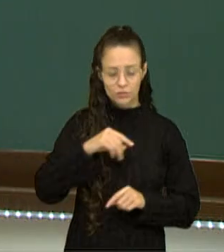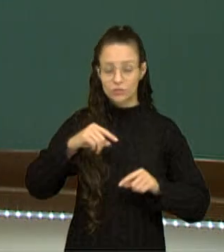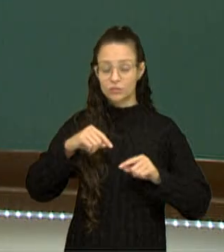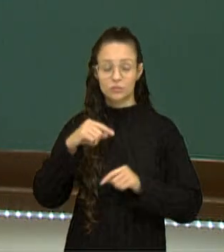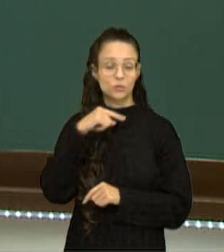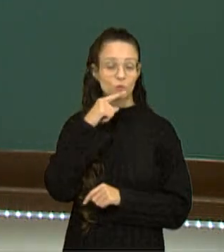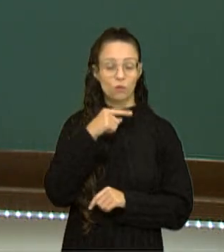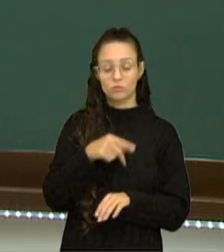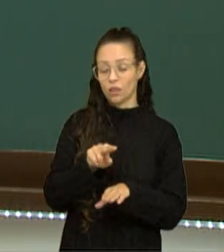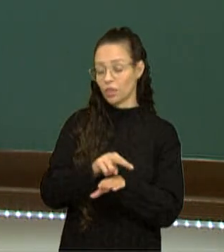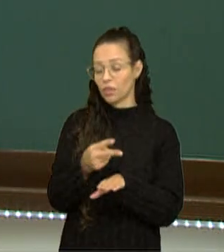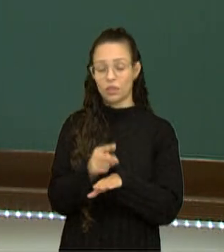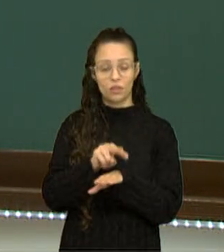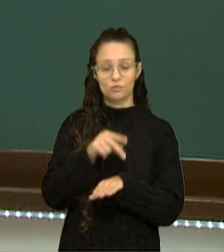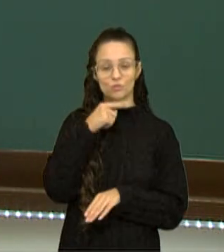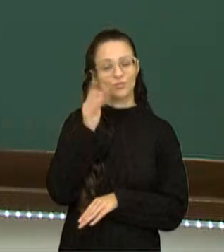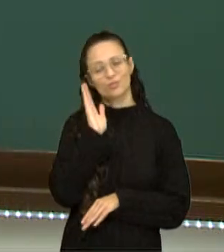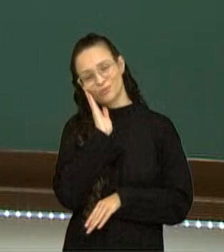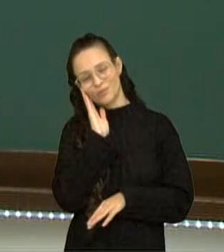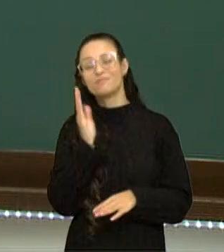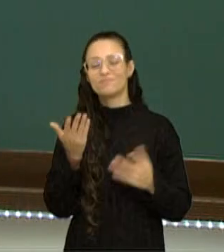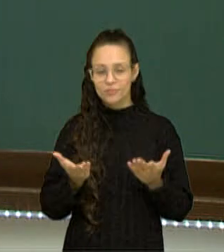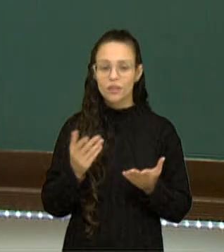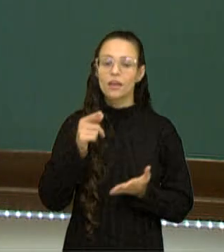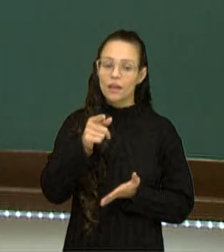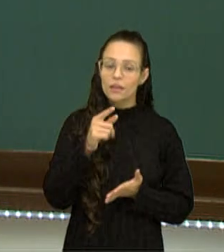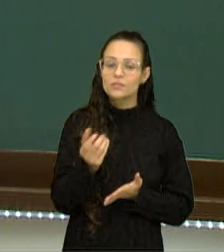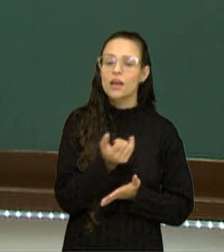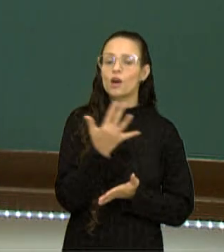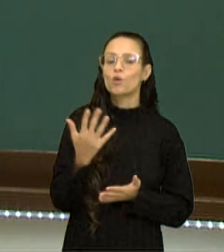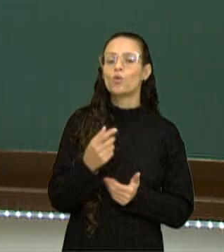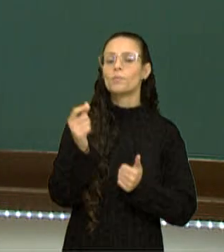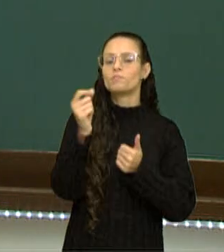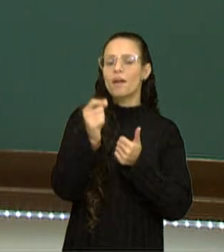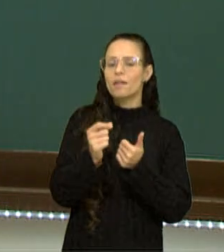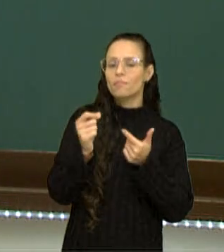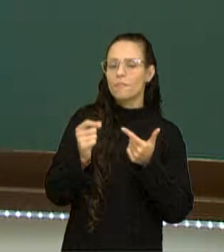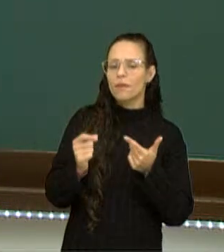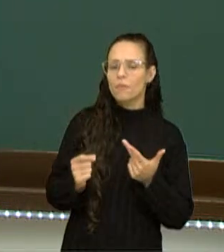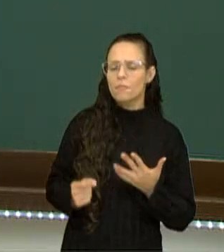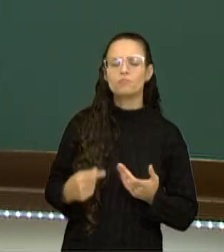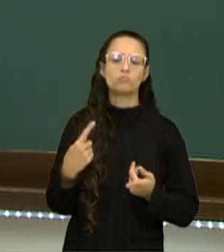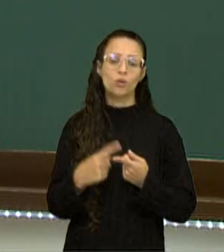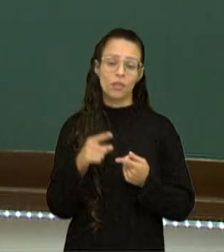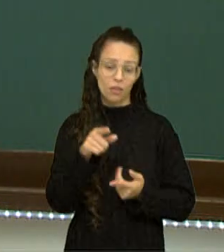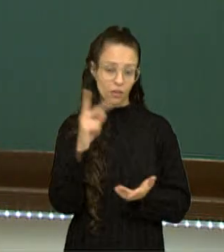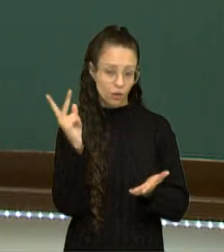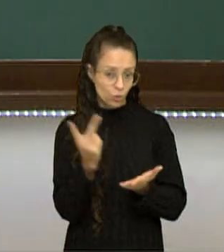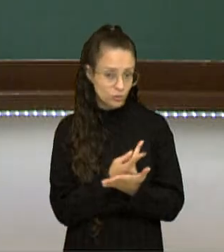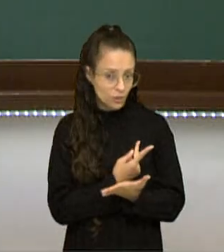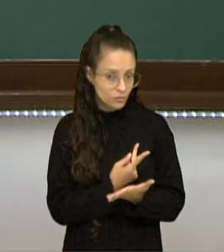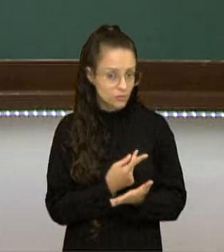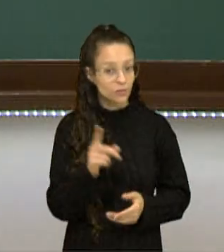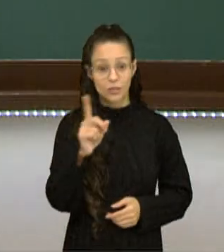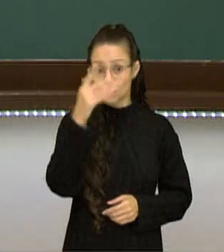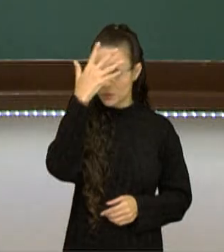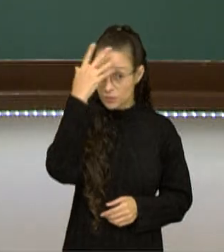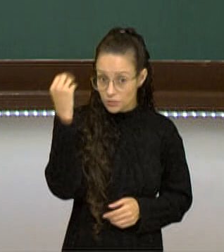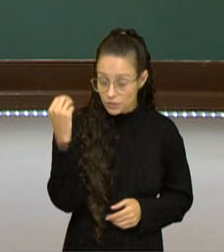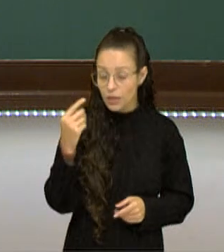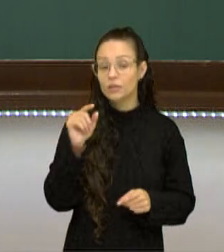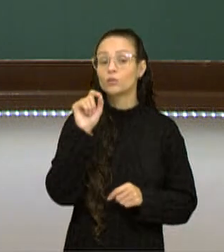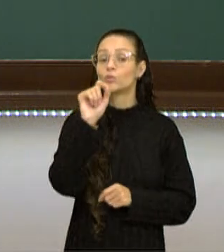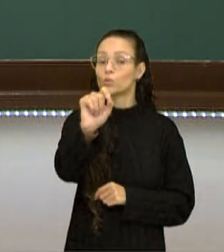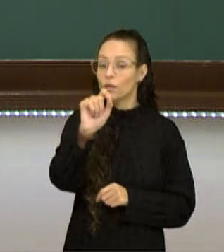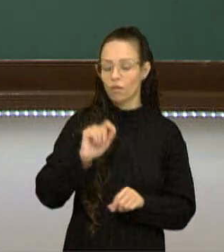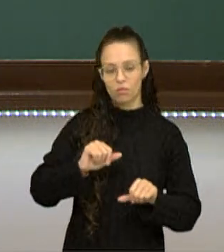Insônia. Então essas são algumas manifestações. E por que que isso acontece? Não esquece, além